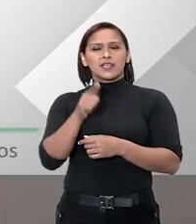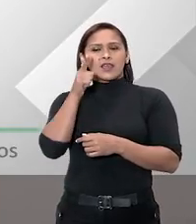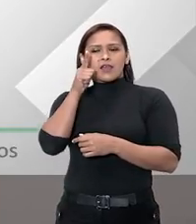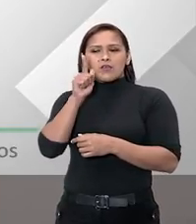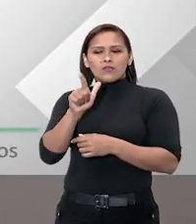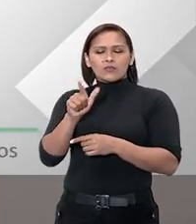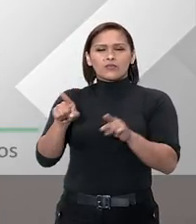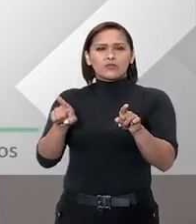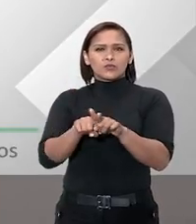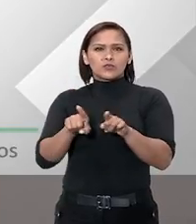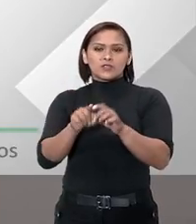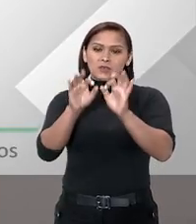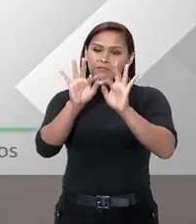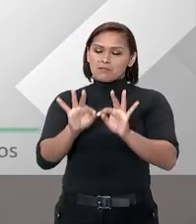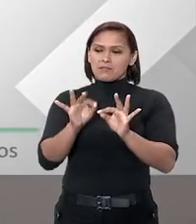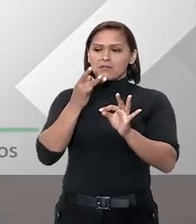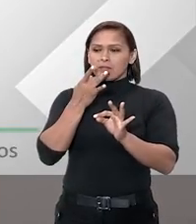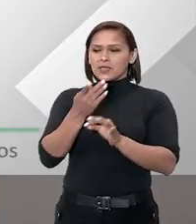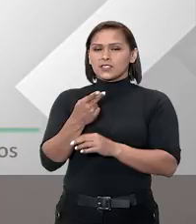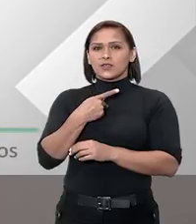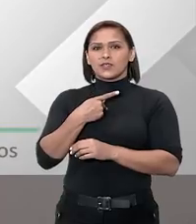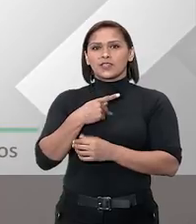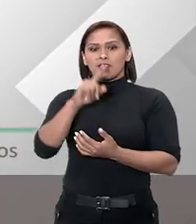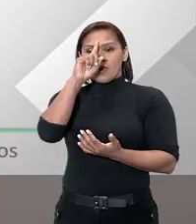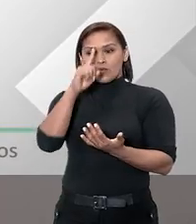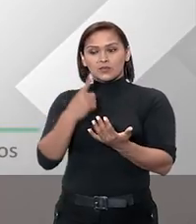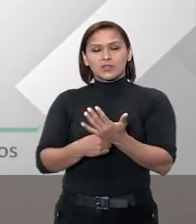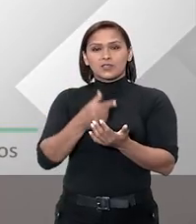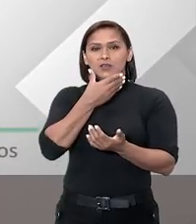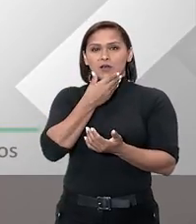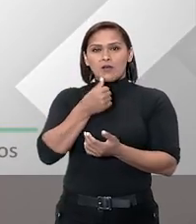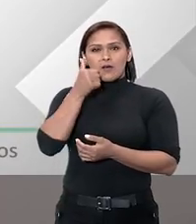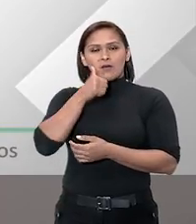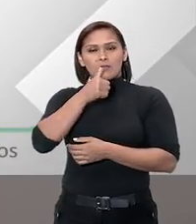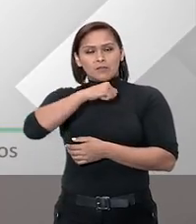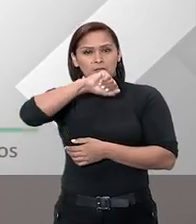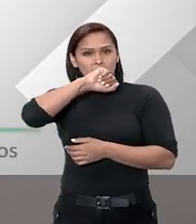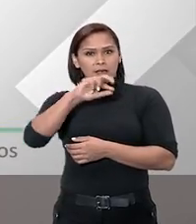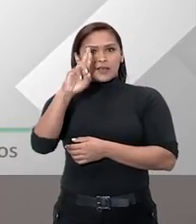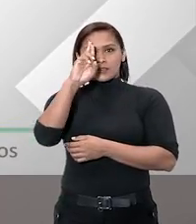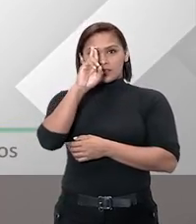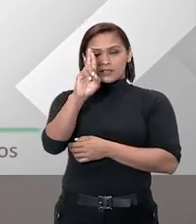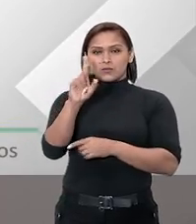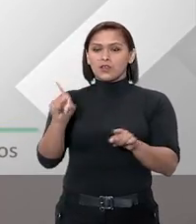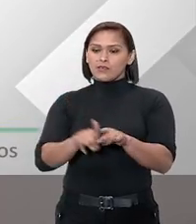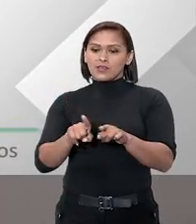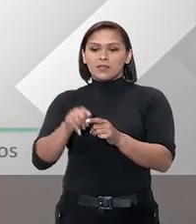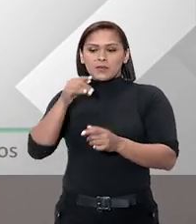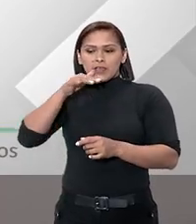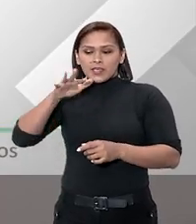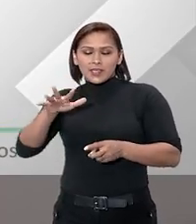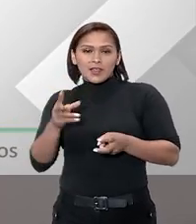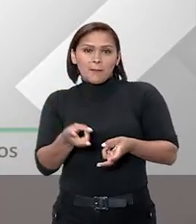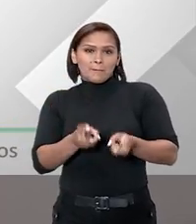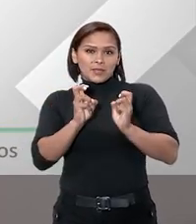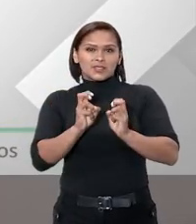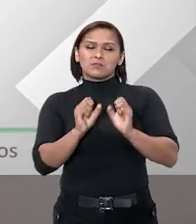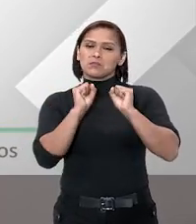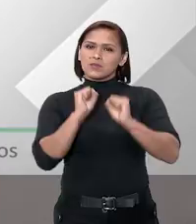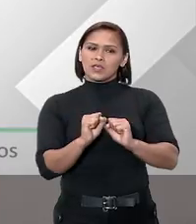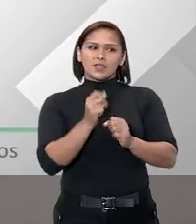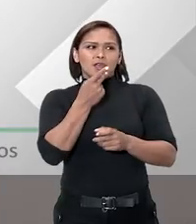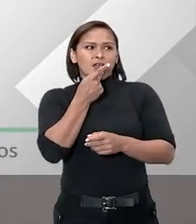convencer, mas seria, eu teria essa autorização desse pai, desse responsável e também da criança para que ela